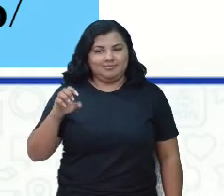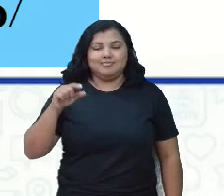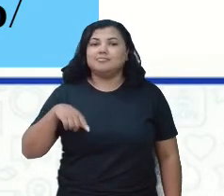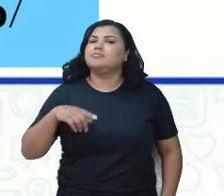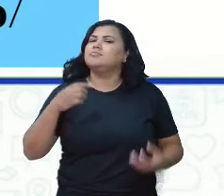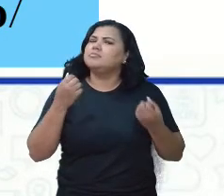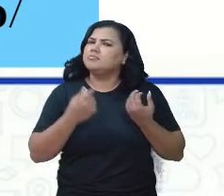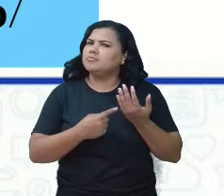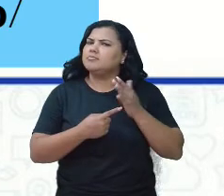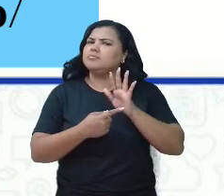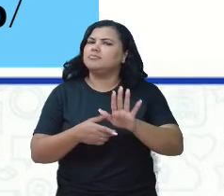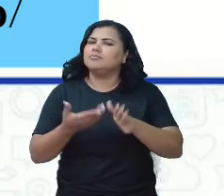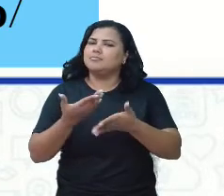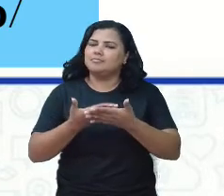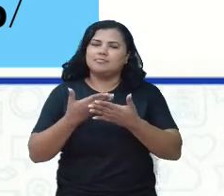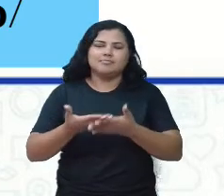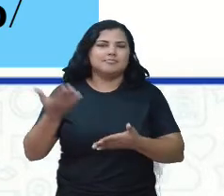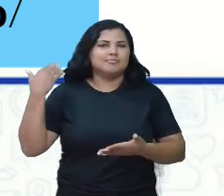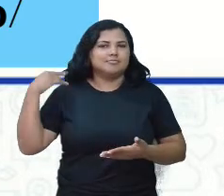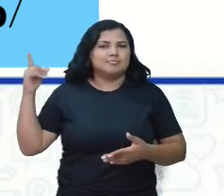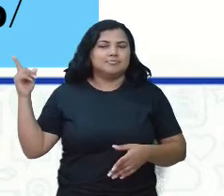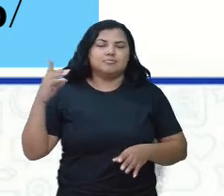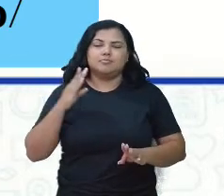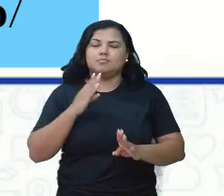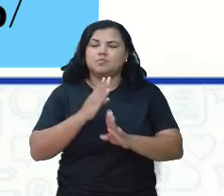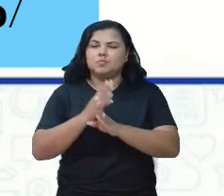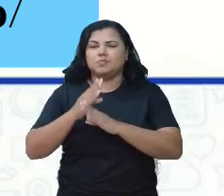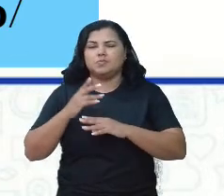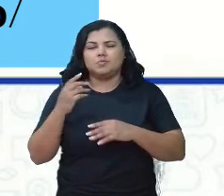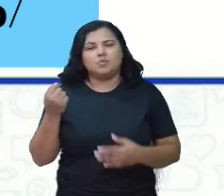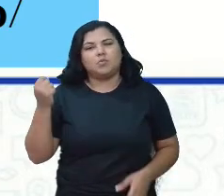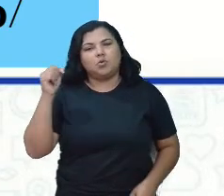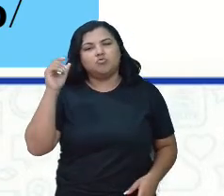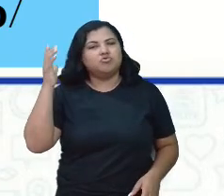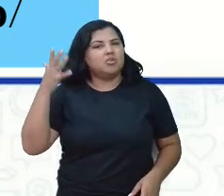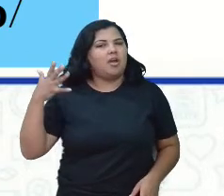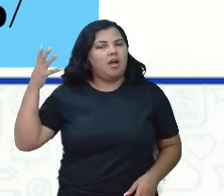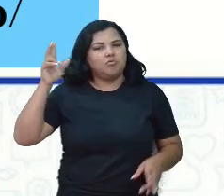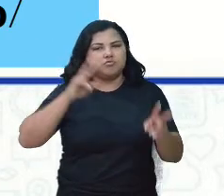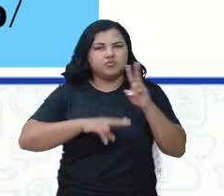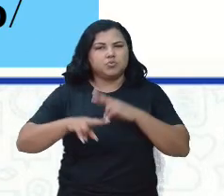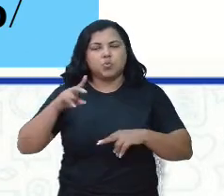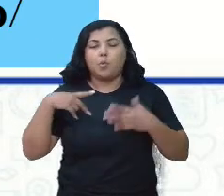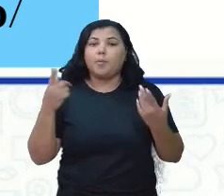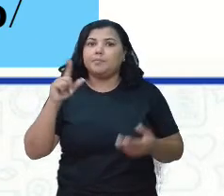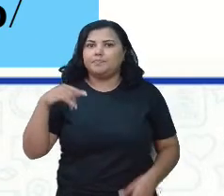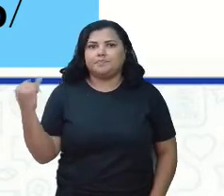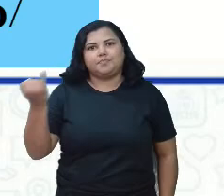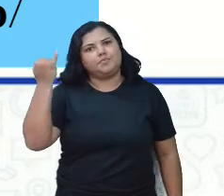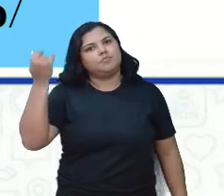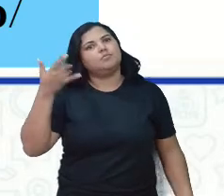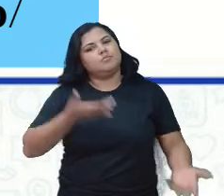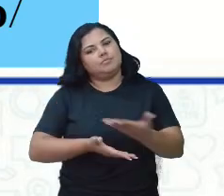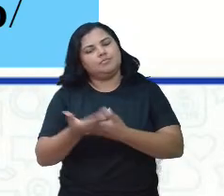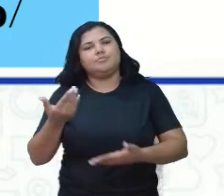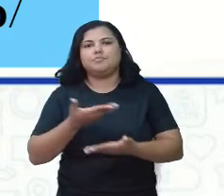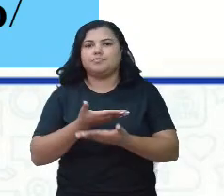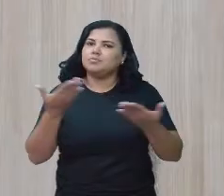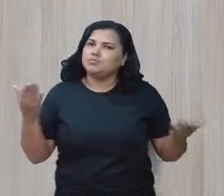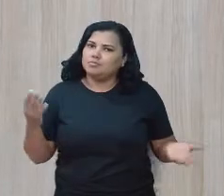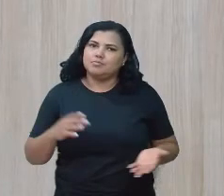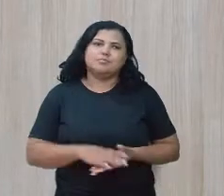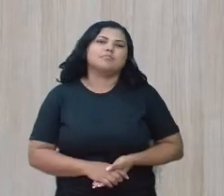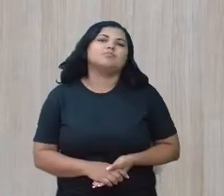esse encontro de audiovisual. E é muito importante a participação de vocês, porque esse